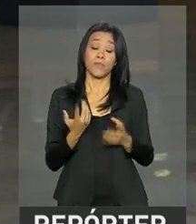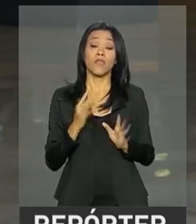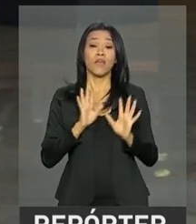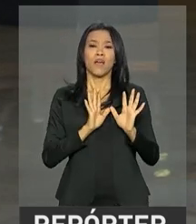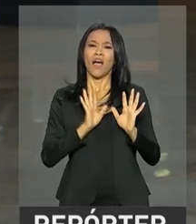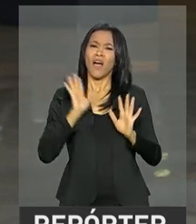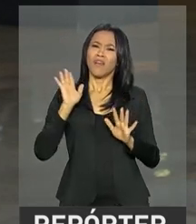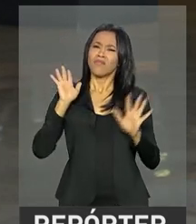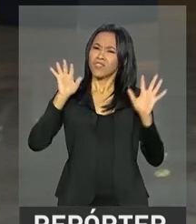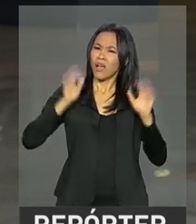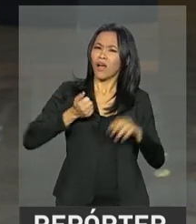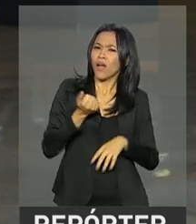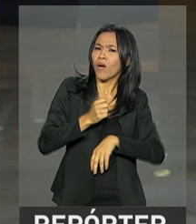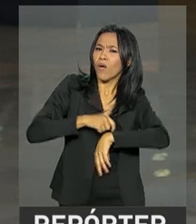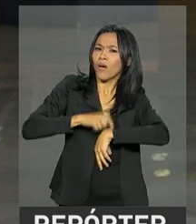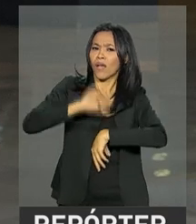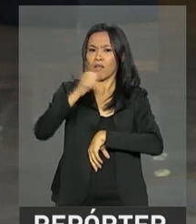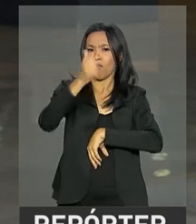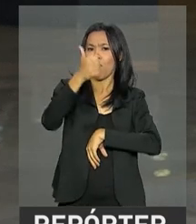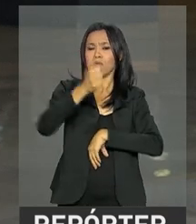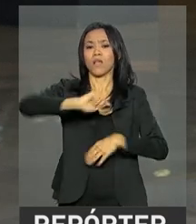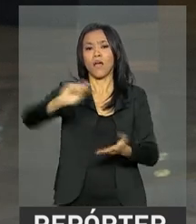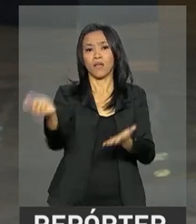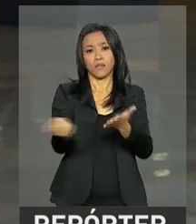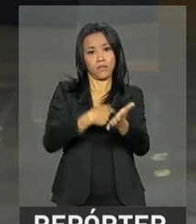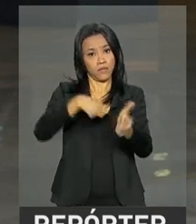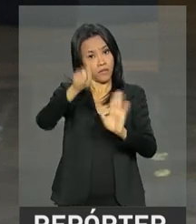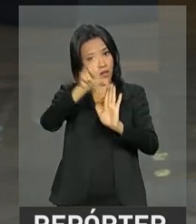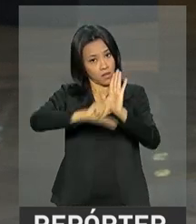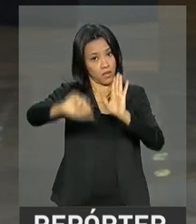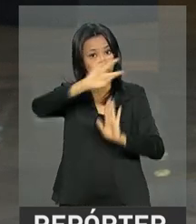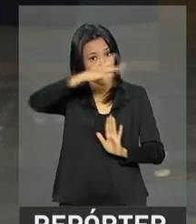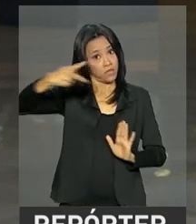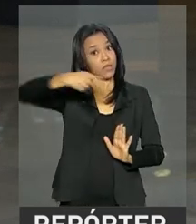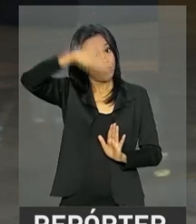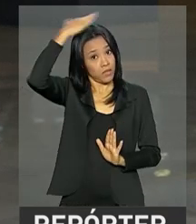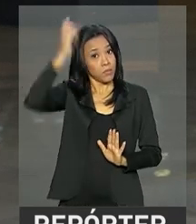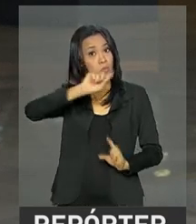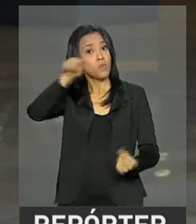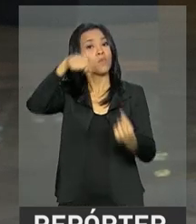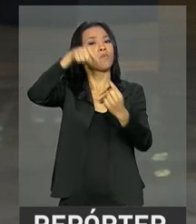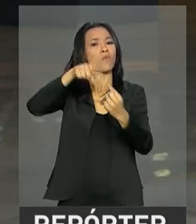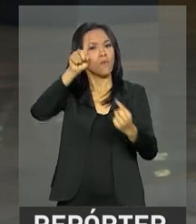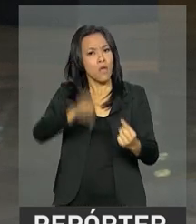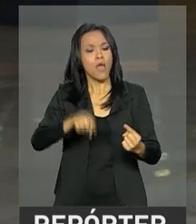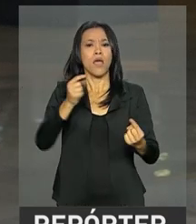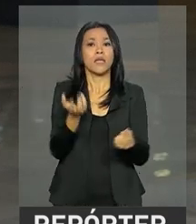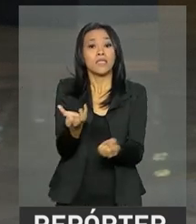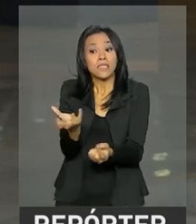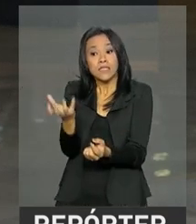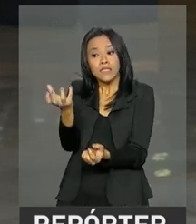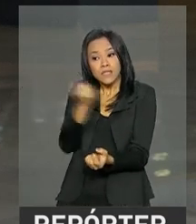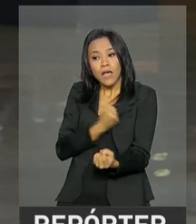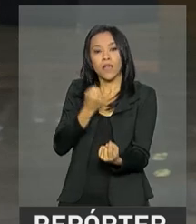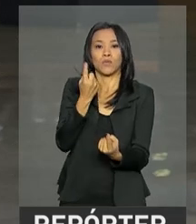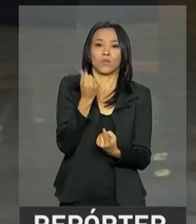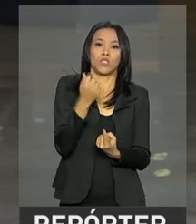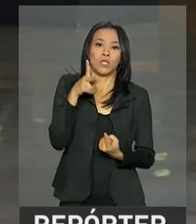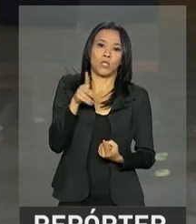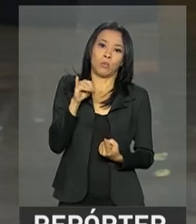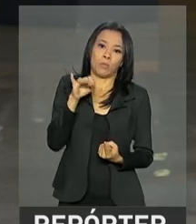manhã às 11 horas temer sancionar lei assina decreto que garantem a ampliação dos sacs do fundo pis/pasep